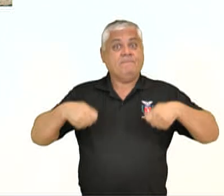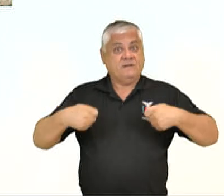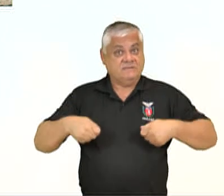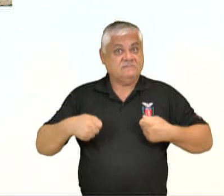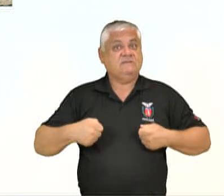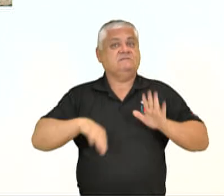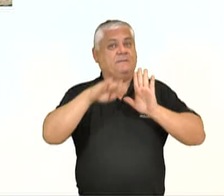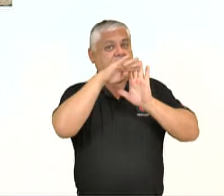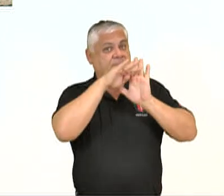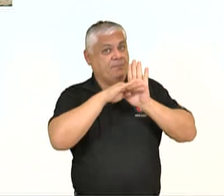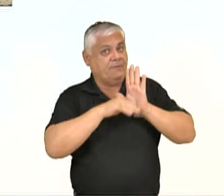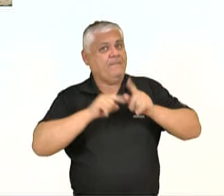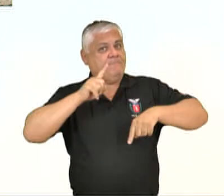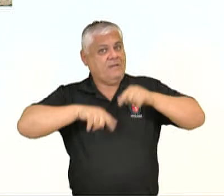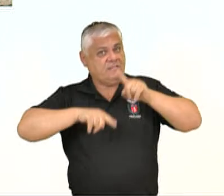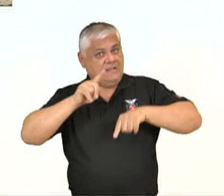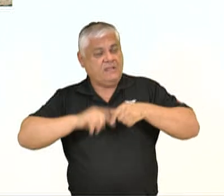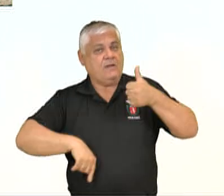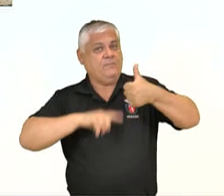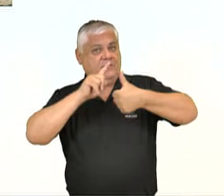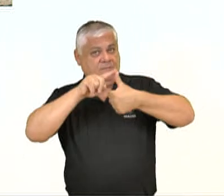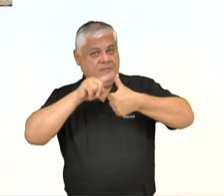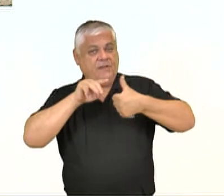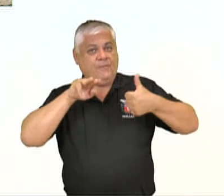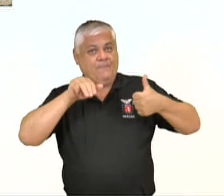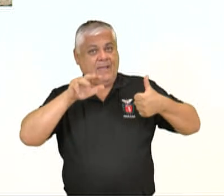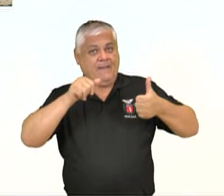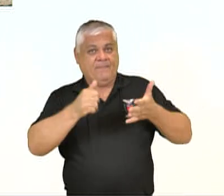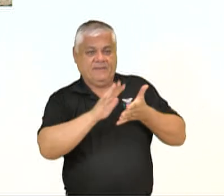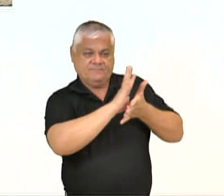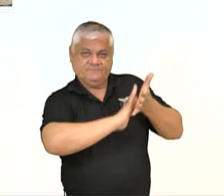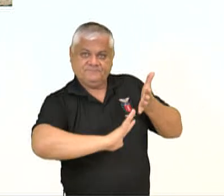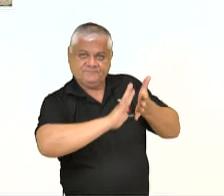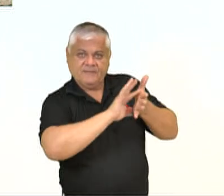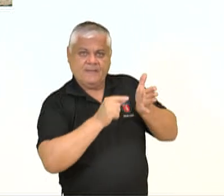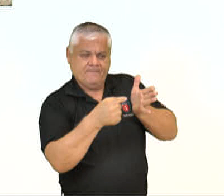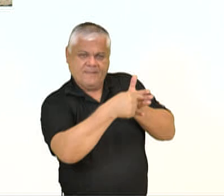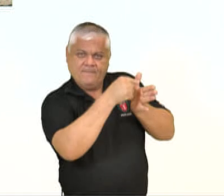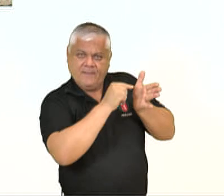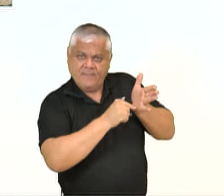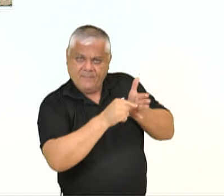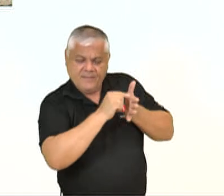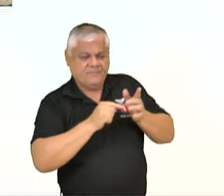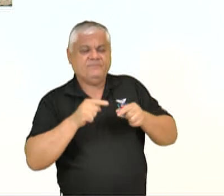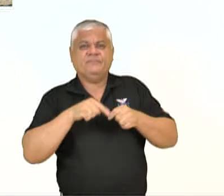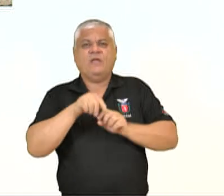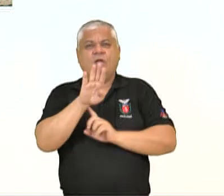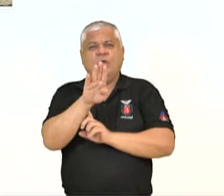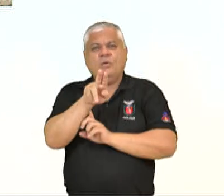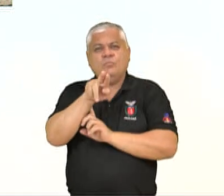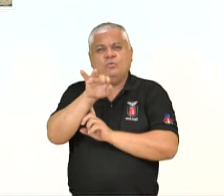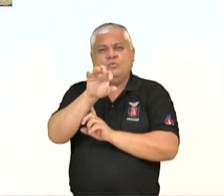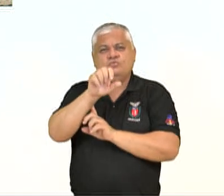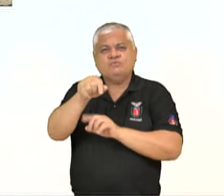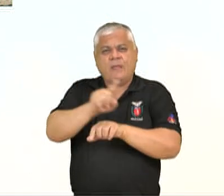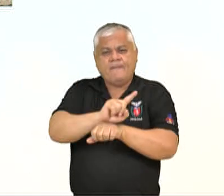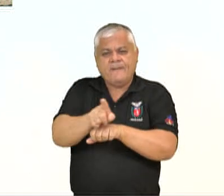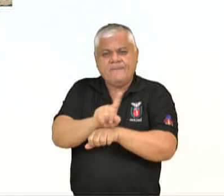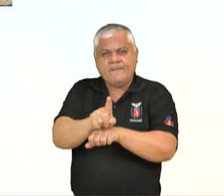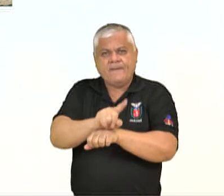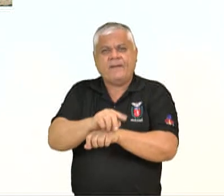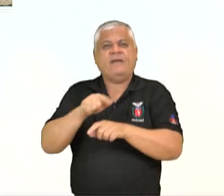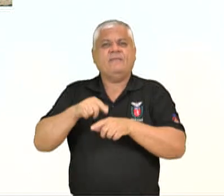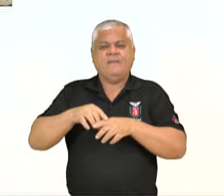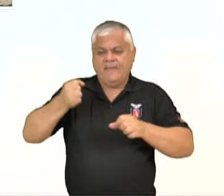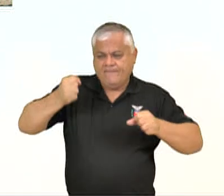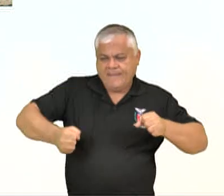alguns materiais. Então você vai precisar do mapa do local, marcando os roteiros, da bússola, dos prismas